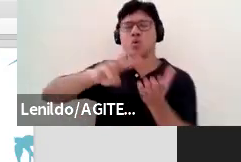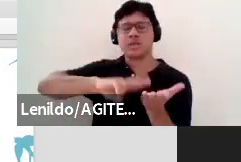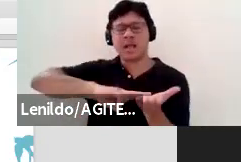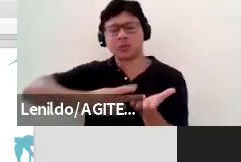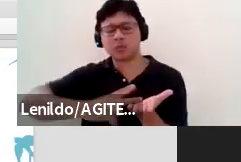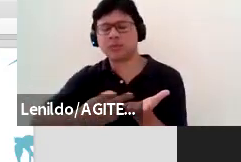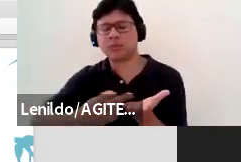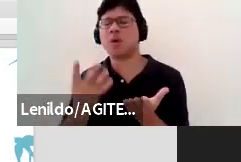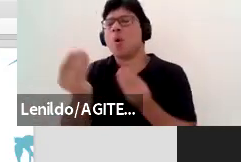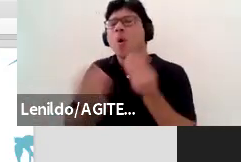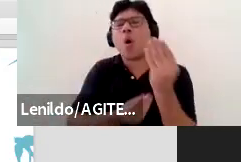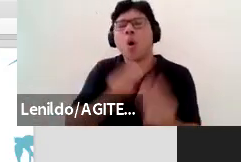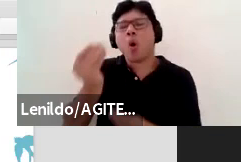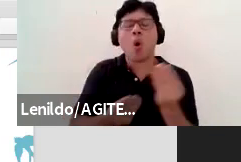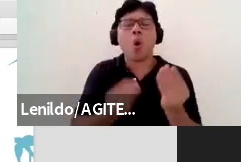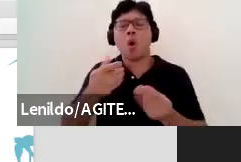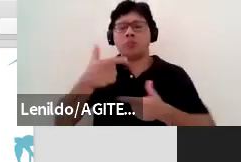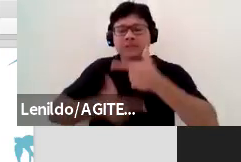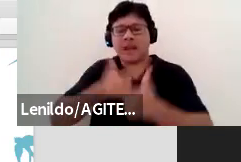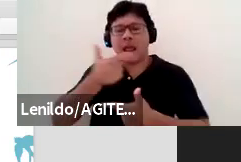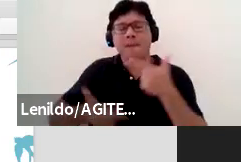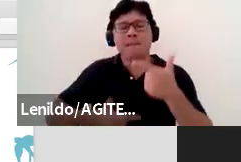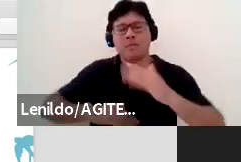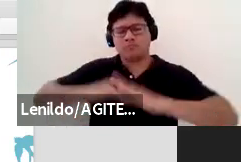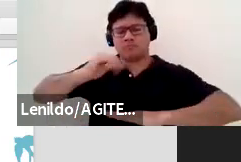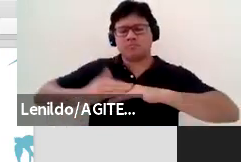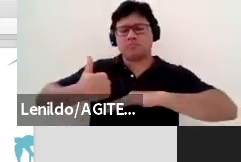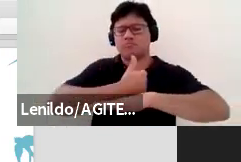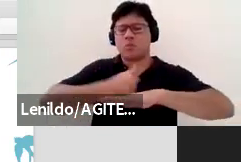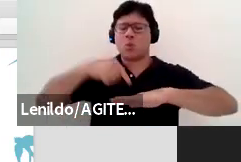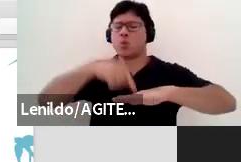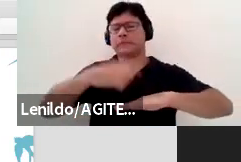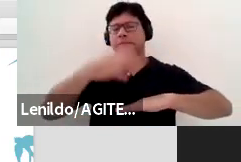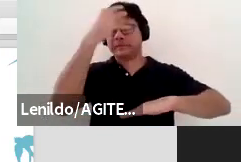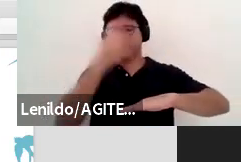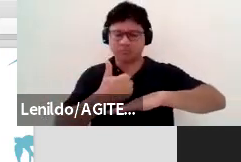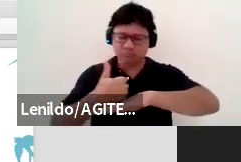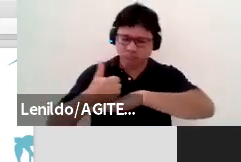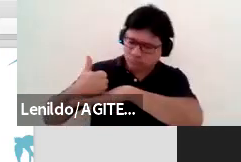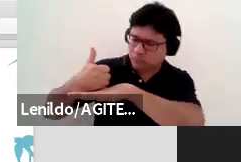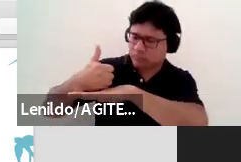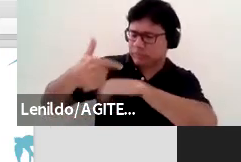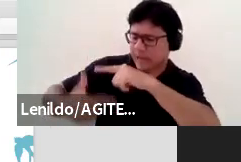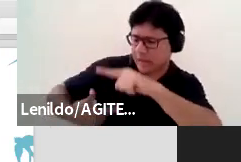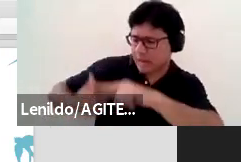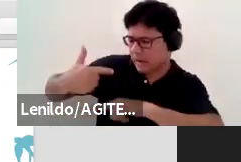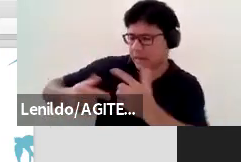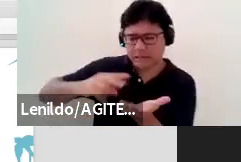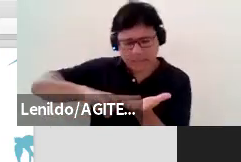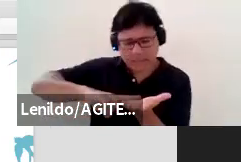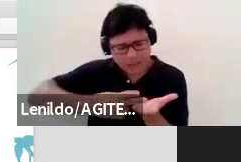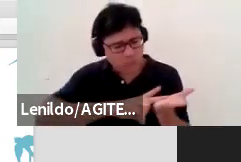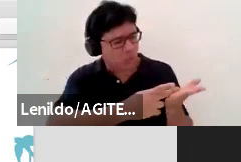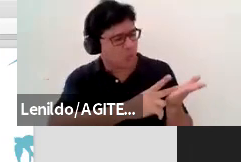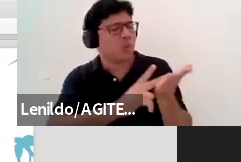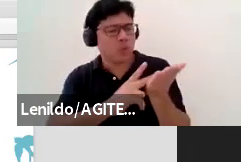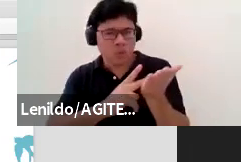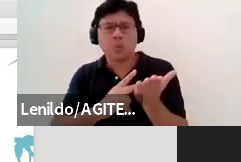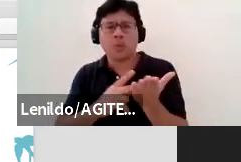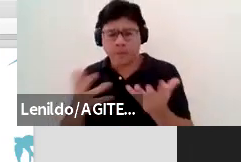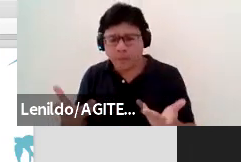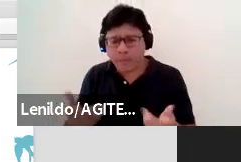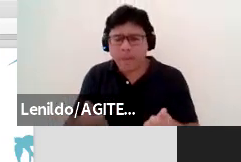sobre como é esse ofício, sobre a seriedade do nosso ofício, né? Então, a gente pisa demais na tecla do aprimoramento